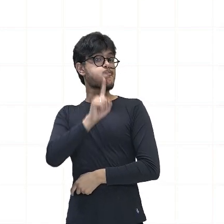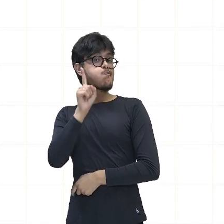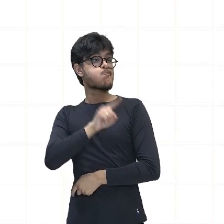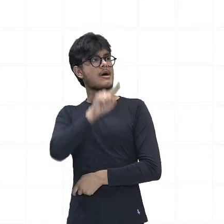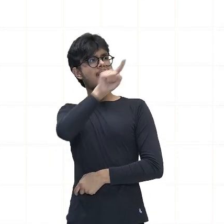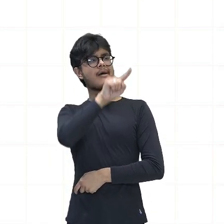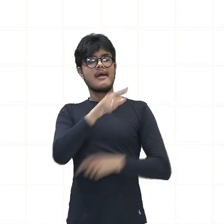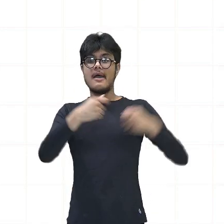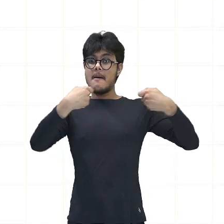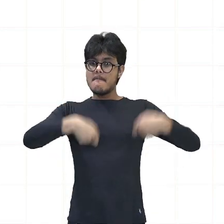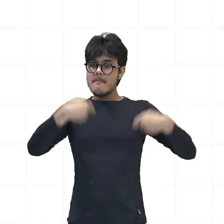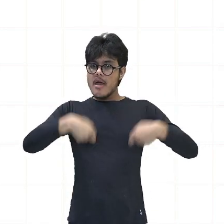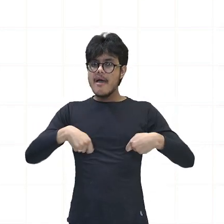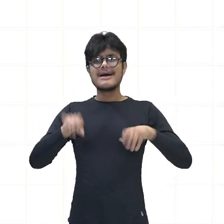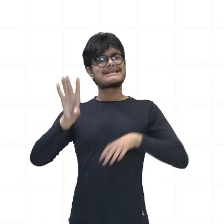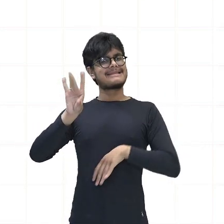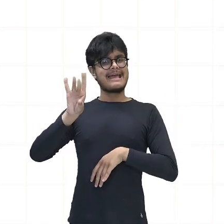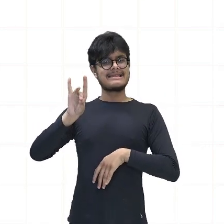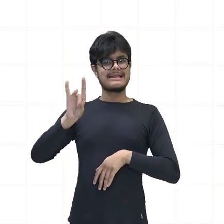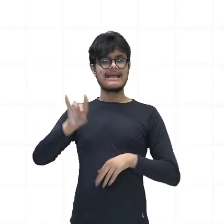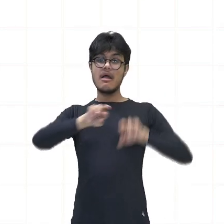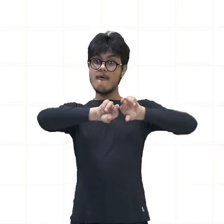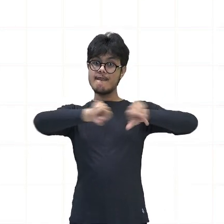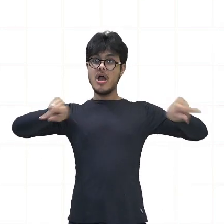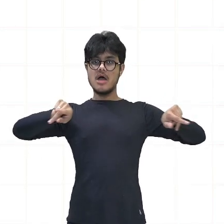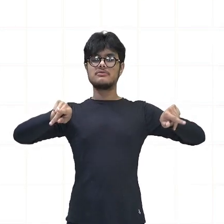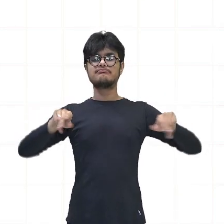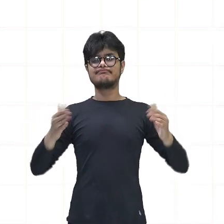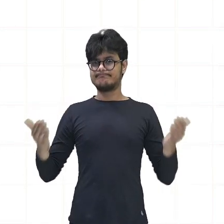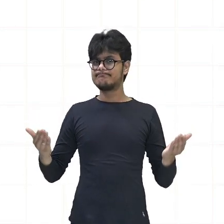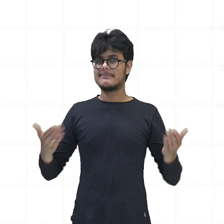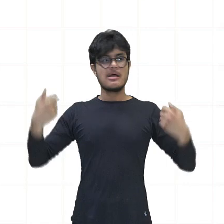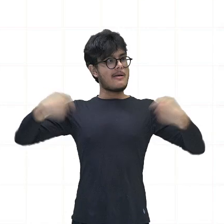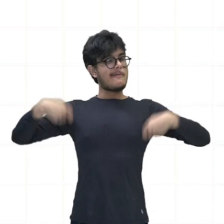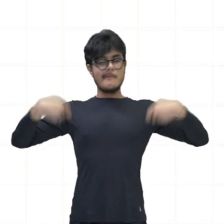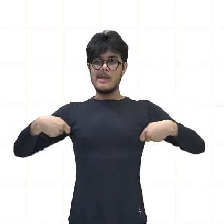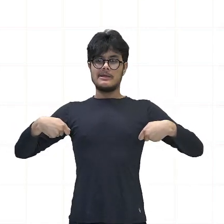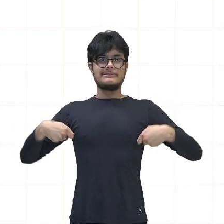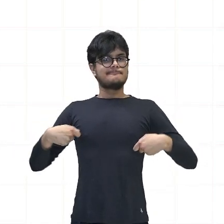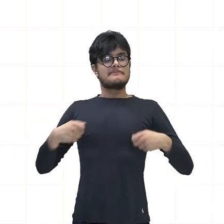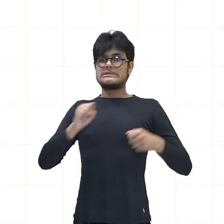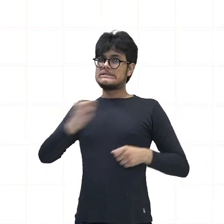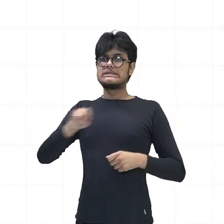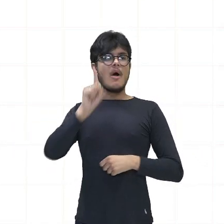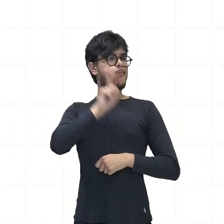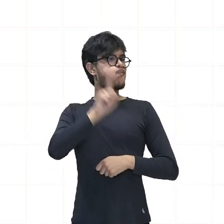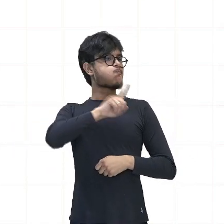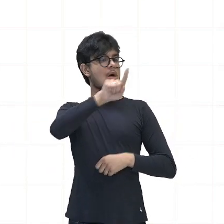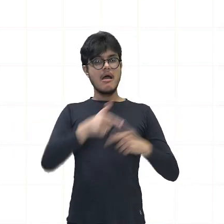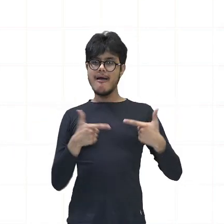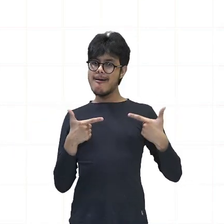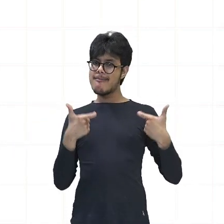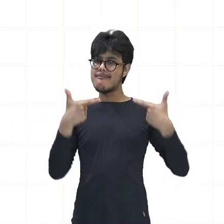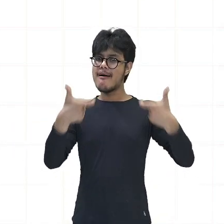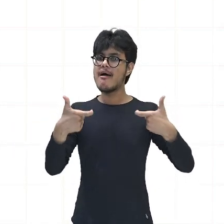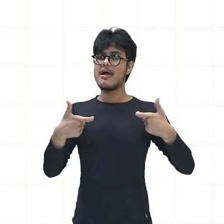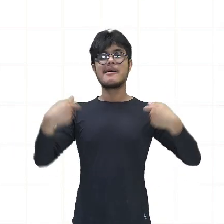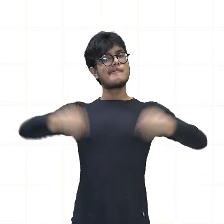grande quantidade de material da borracha, né? Ele estava ali envolvido na guerra e ele teve que recorrer